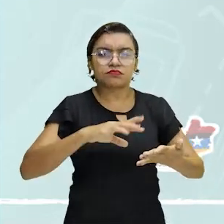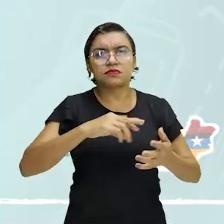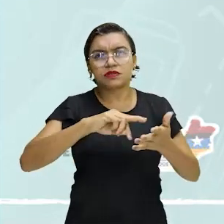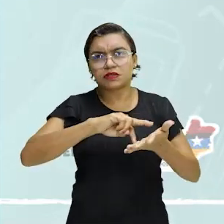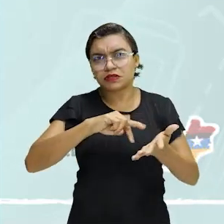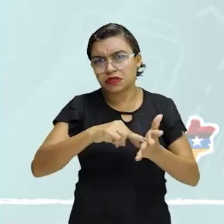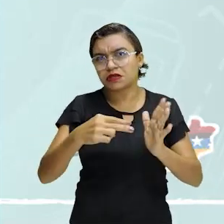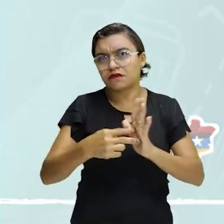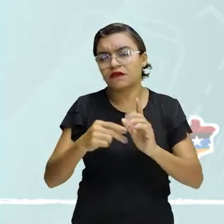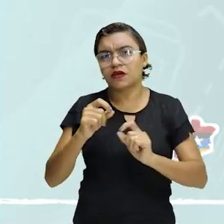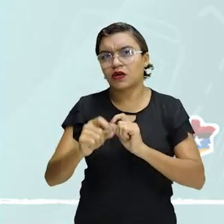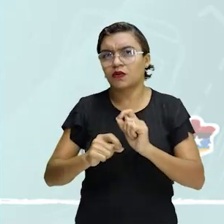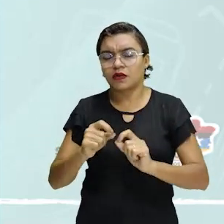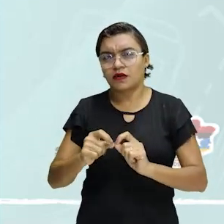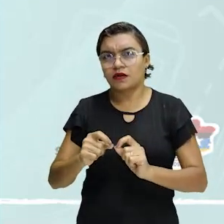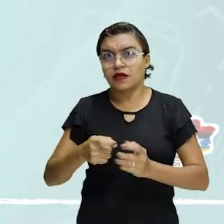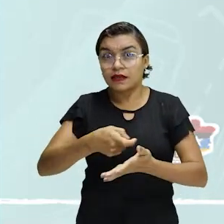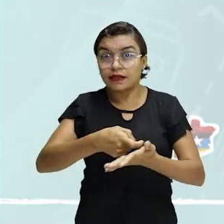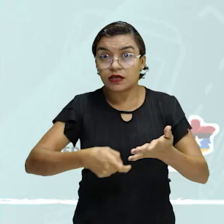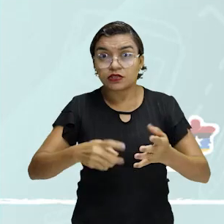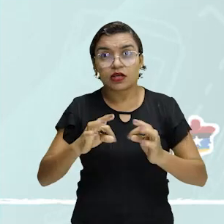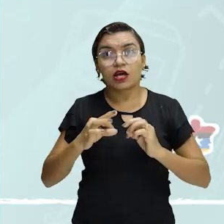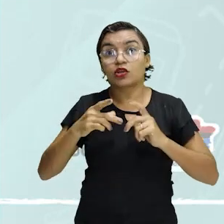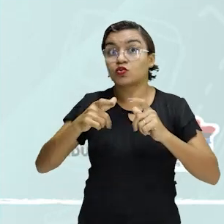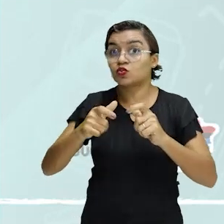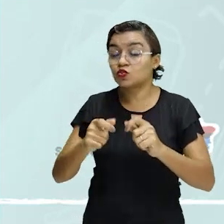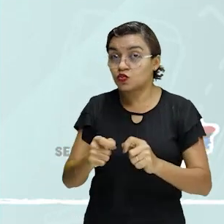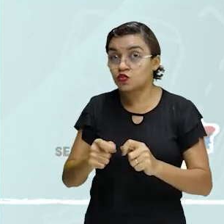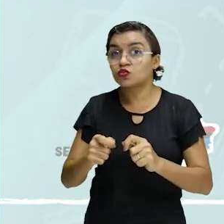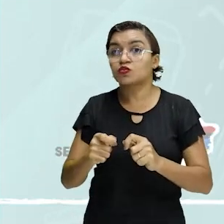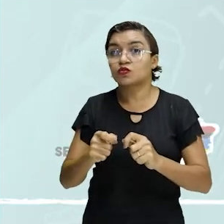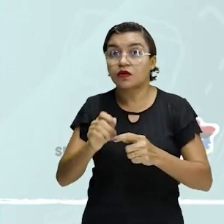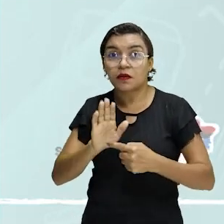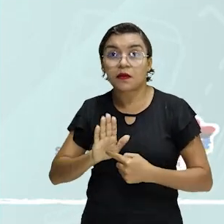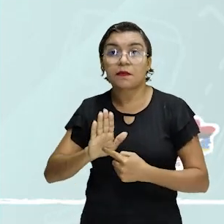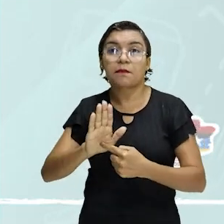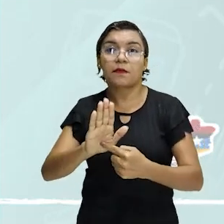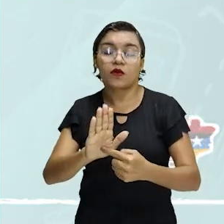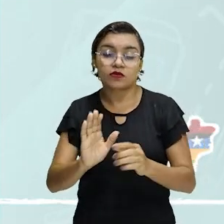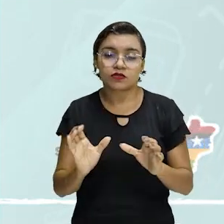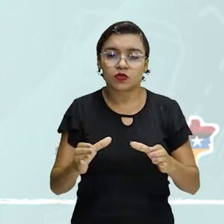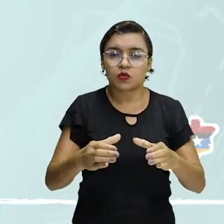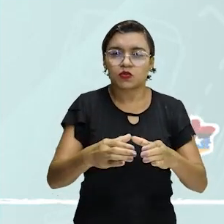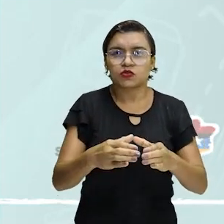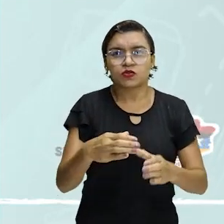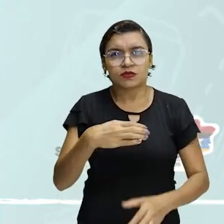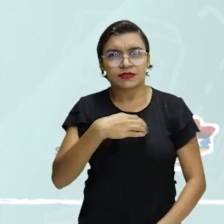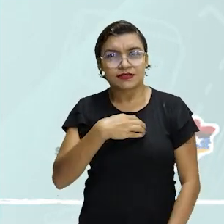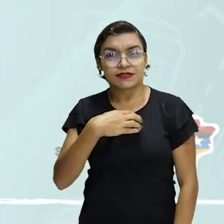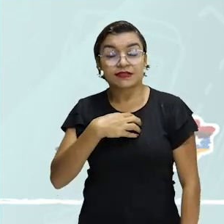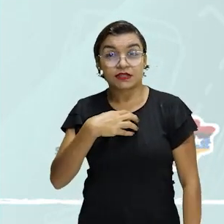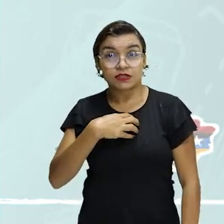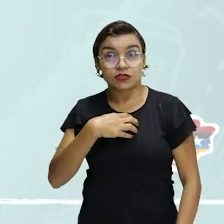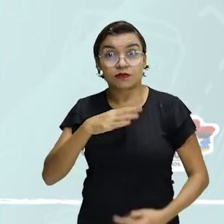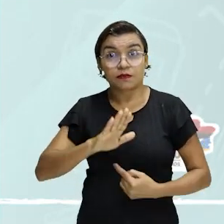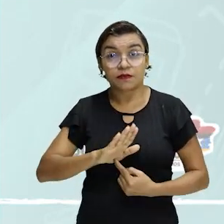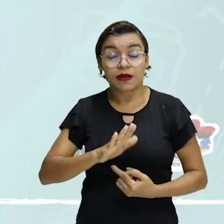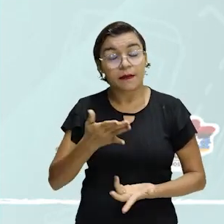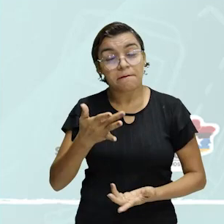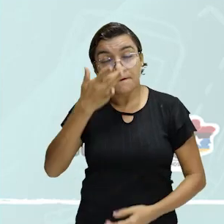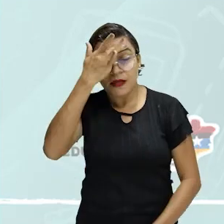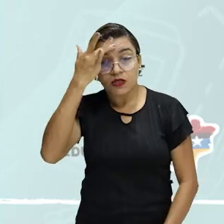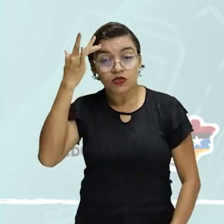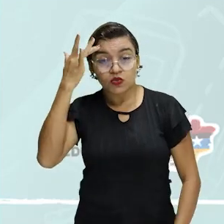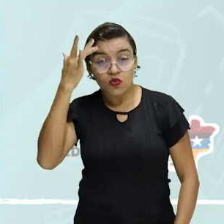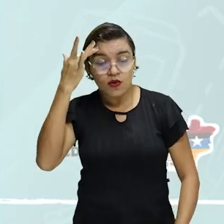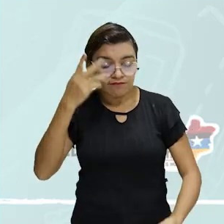é que o texto é tudo ou qualquer coisa que transmite um conjunto de sentido para a pessoa que está em contato